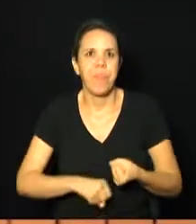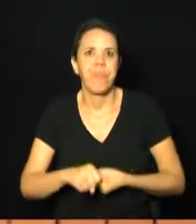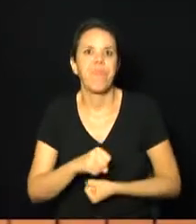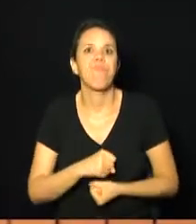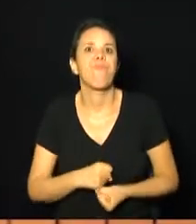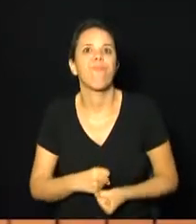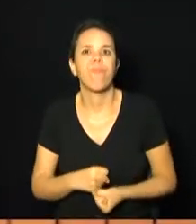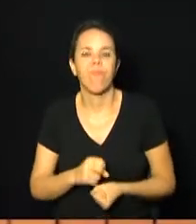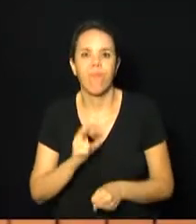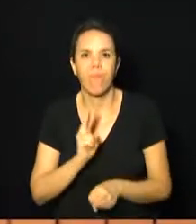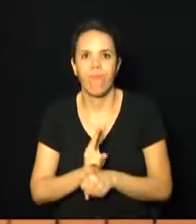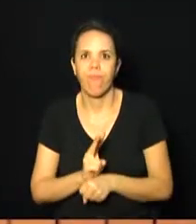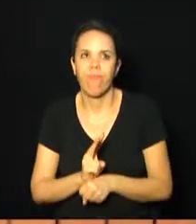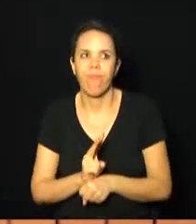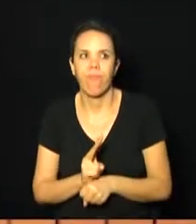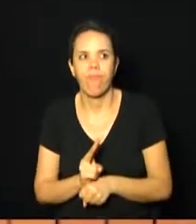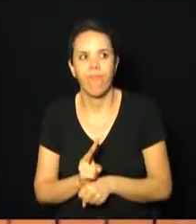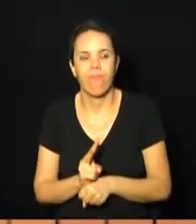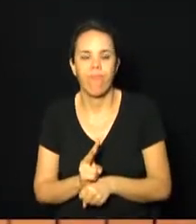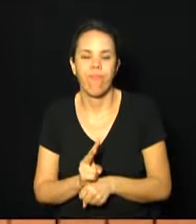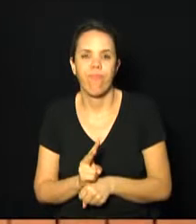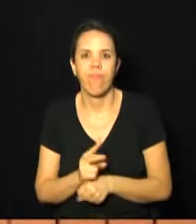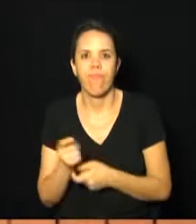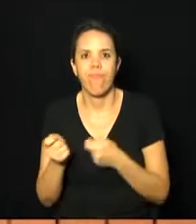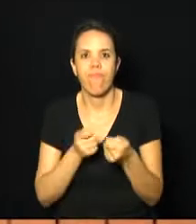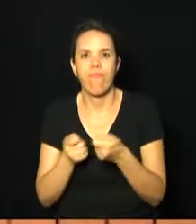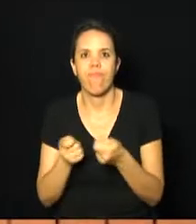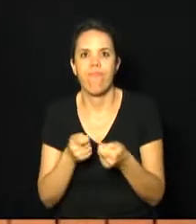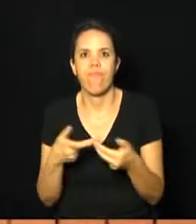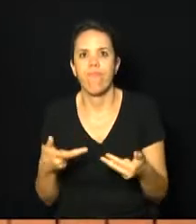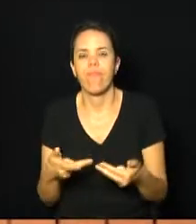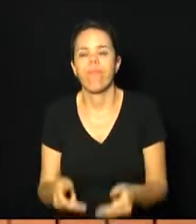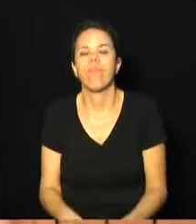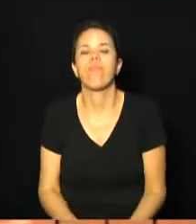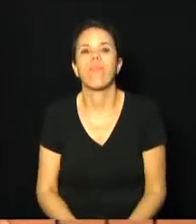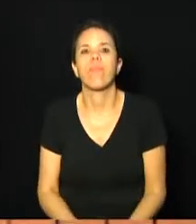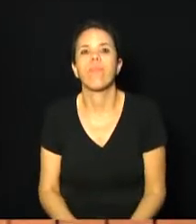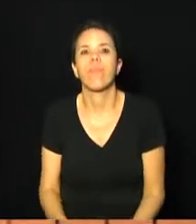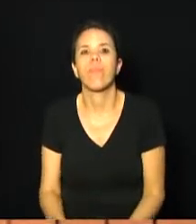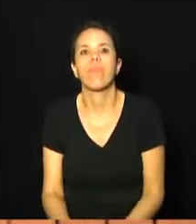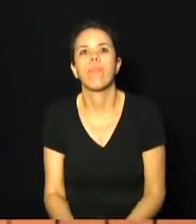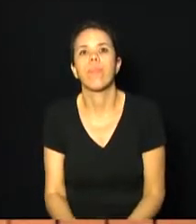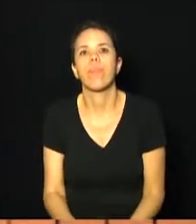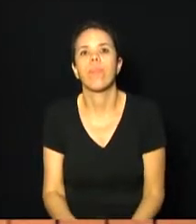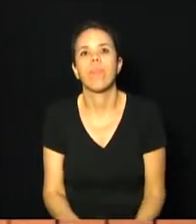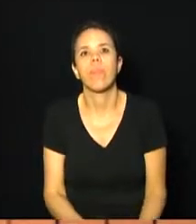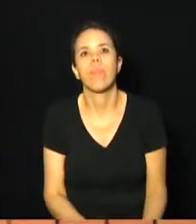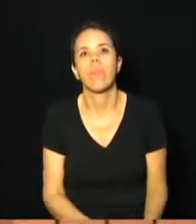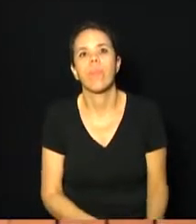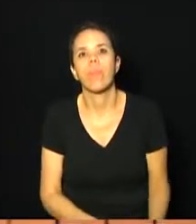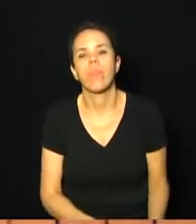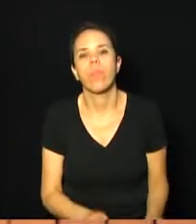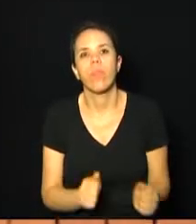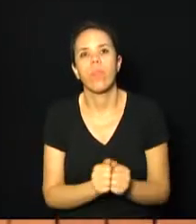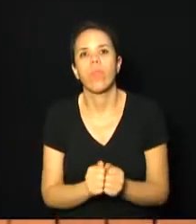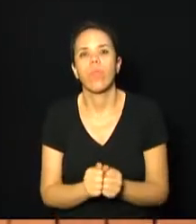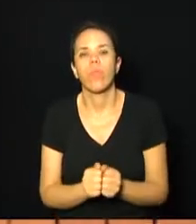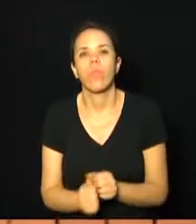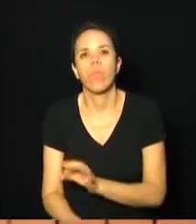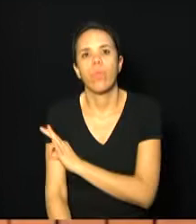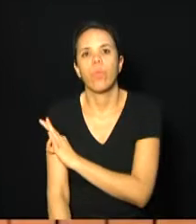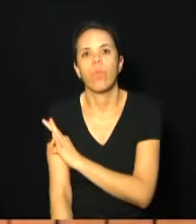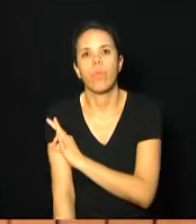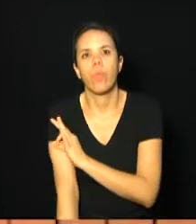sustentabilidade, preservação, controle, junto ao poder público, né, e junto a